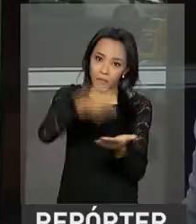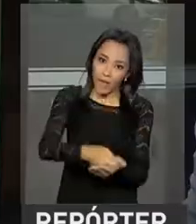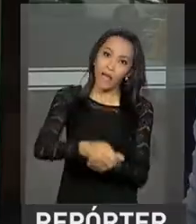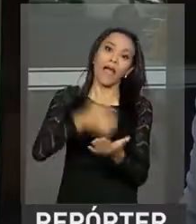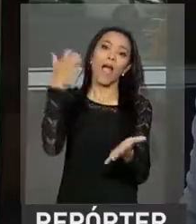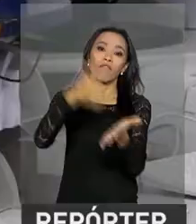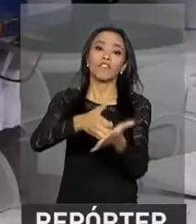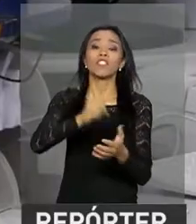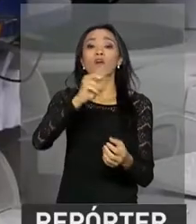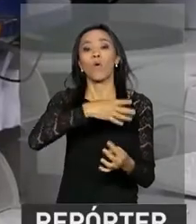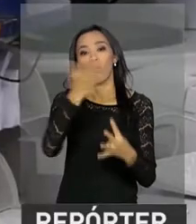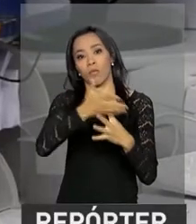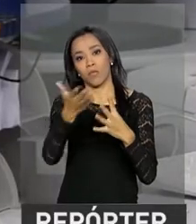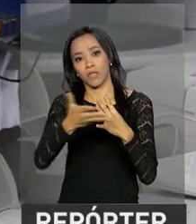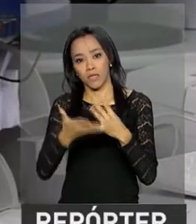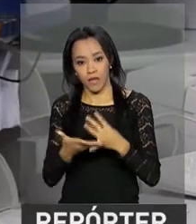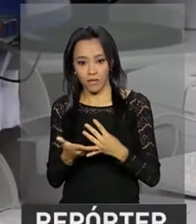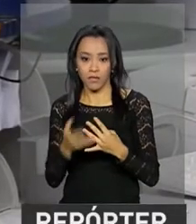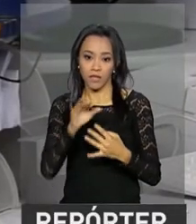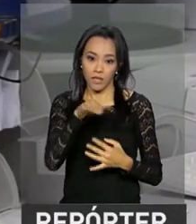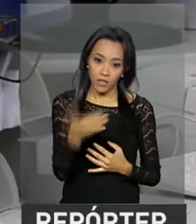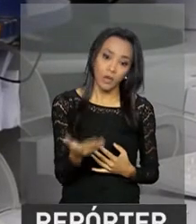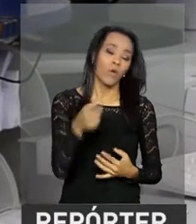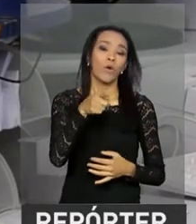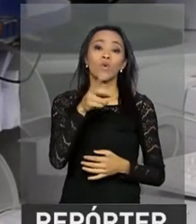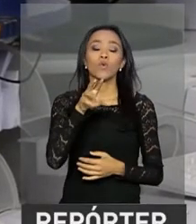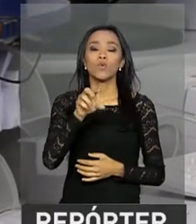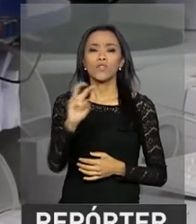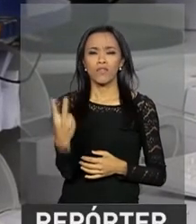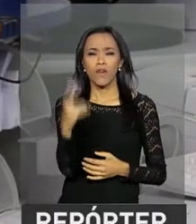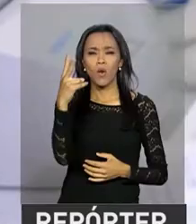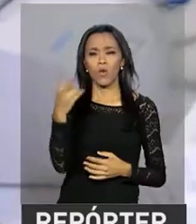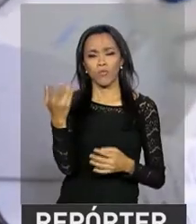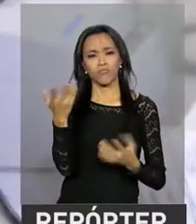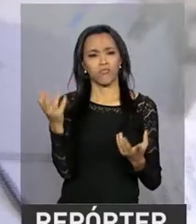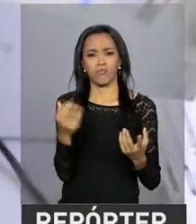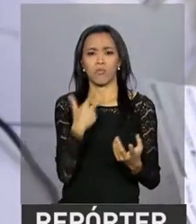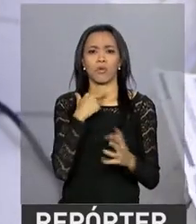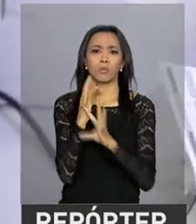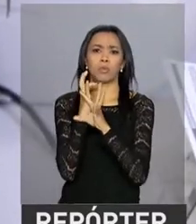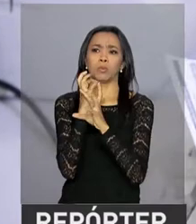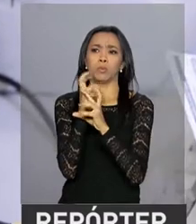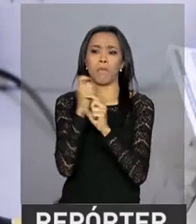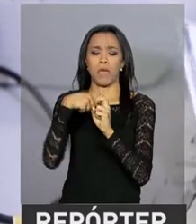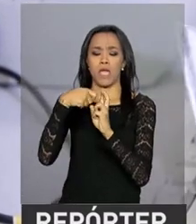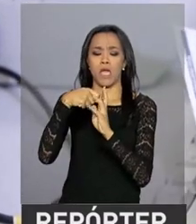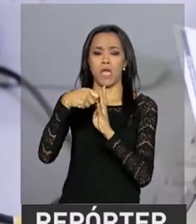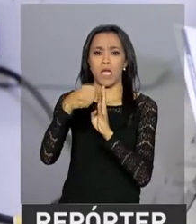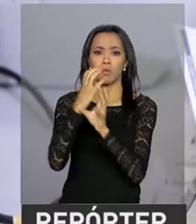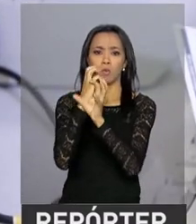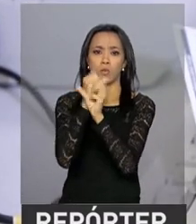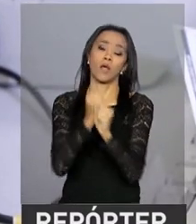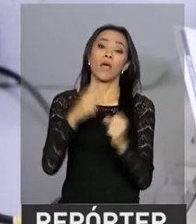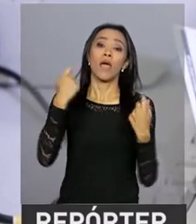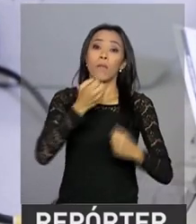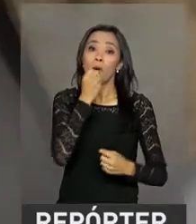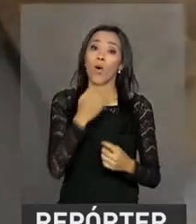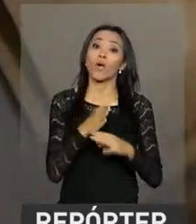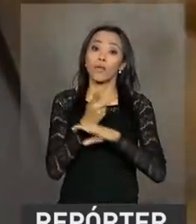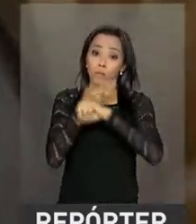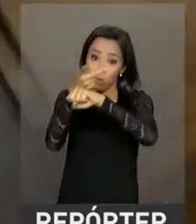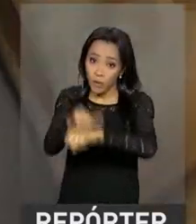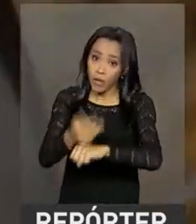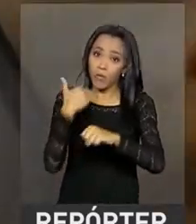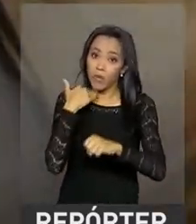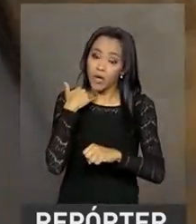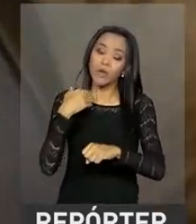ou parcelado. Como os valores não vão poder mais se acumular ao longo dos meses, é preferível que a pessoa faça um parcelamento da fatura no banco ou